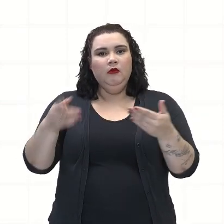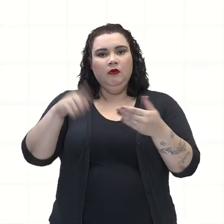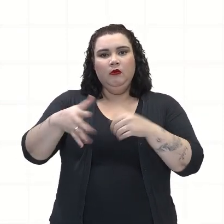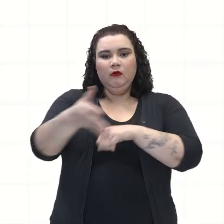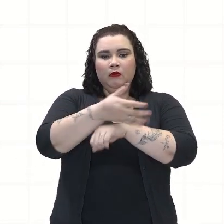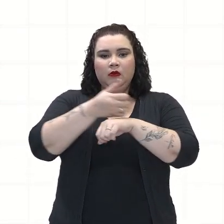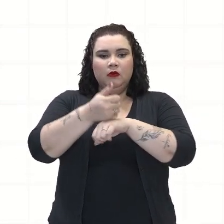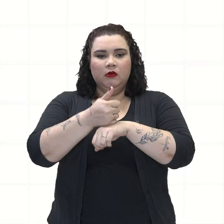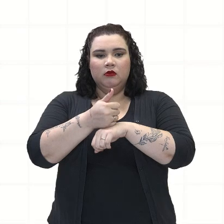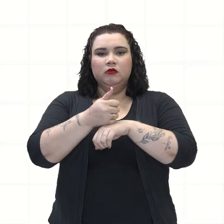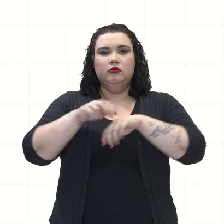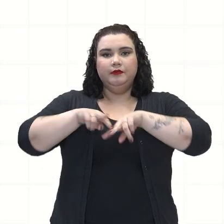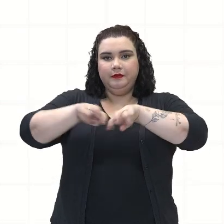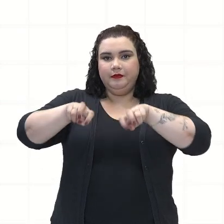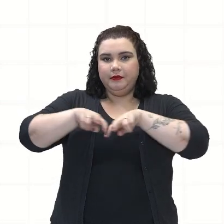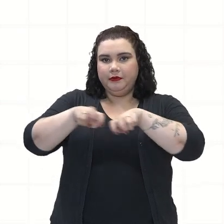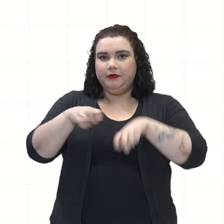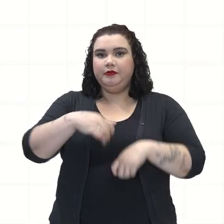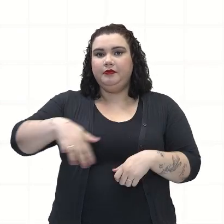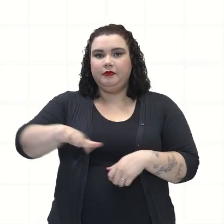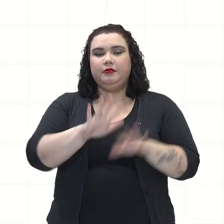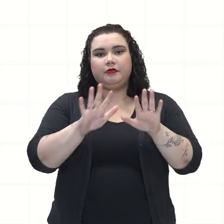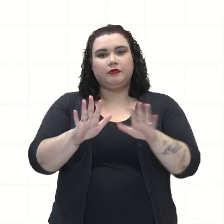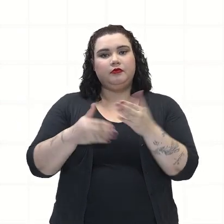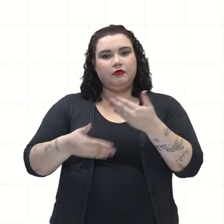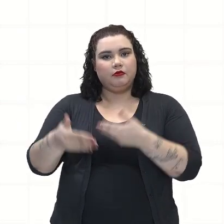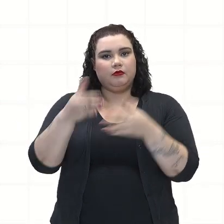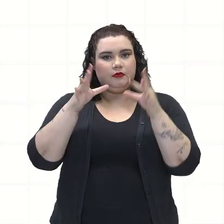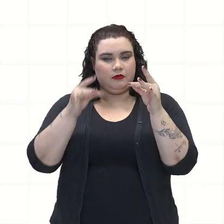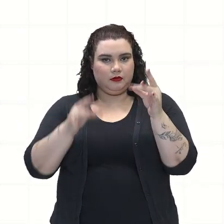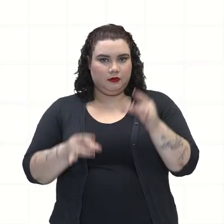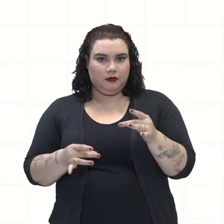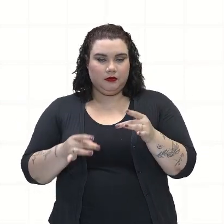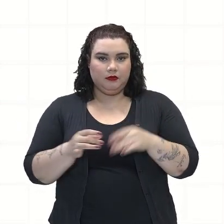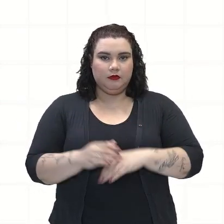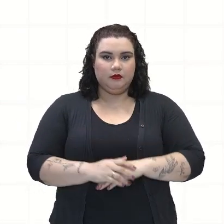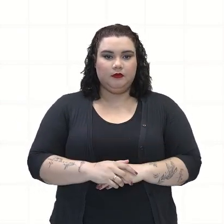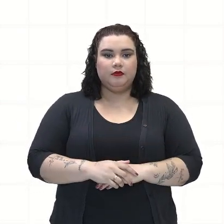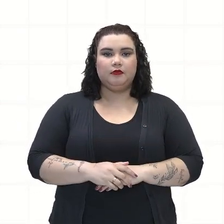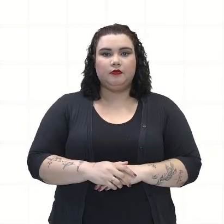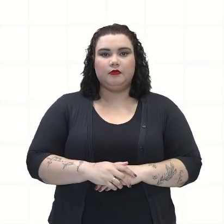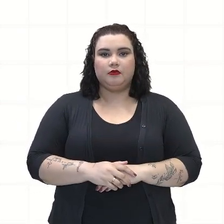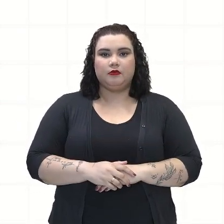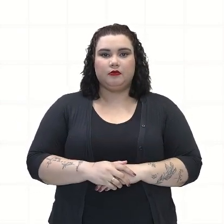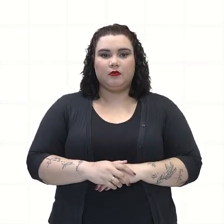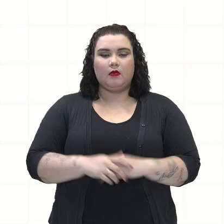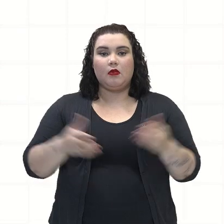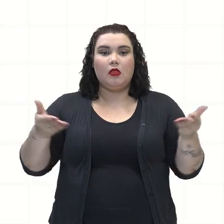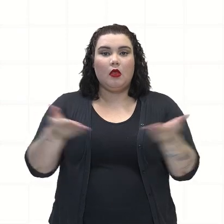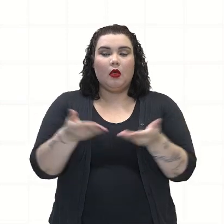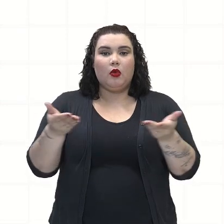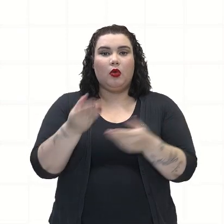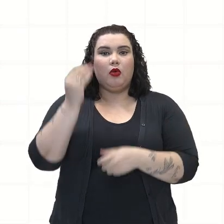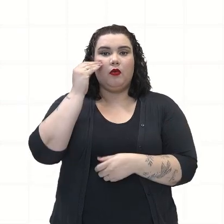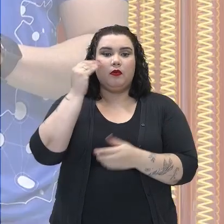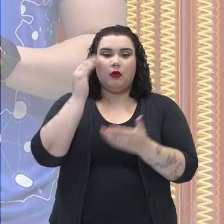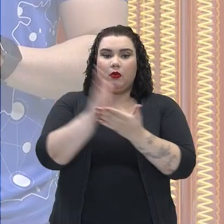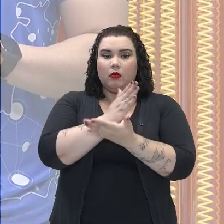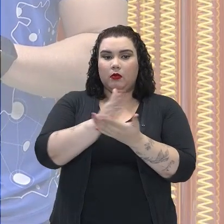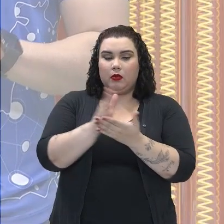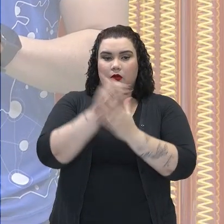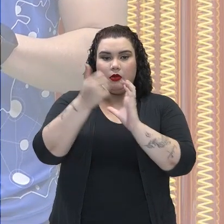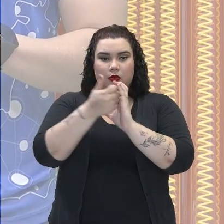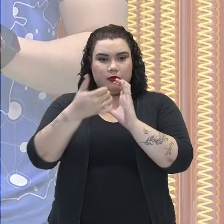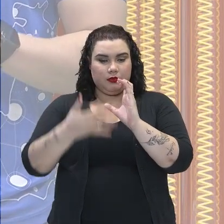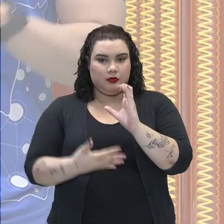colonização de exploração, mas daqui a pouco eu falo melhor para vocês sobre essas questões, certo? Bem, vamos verificar aqui algumas características